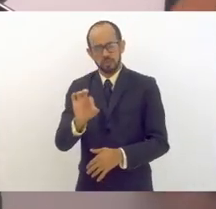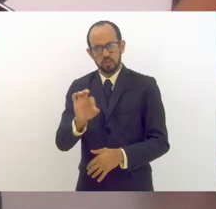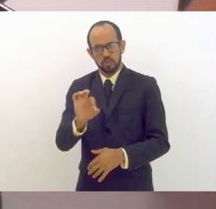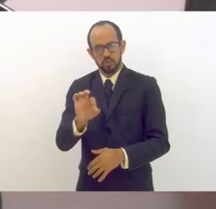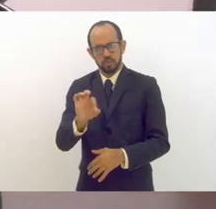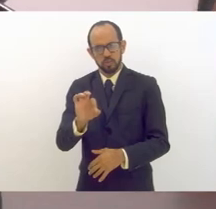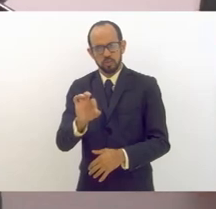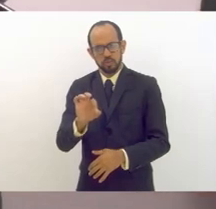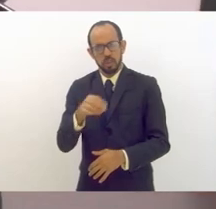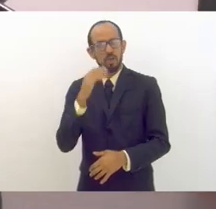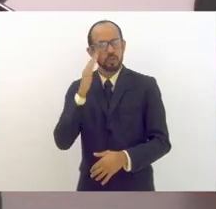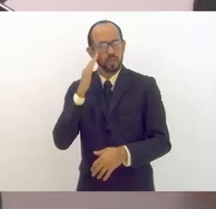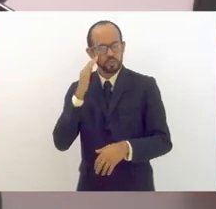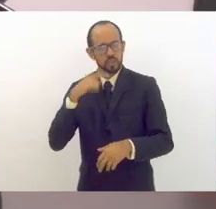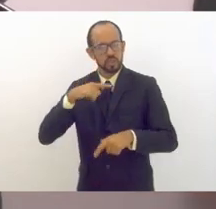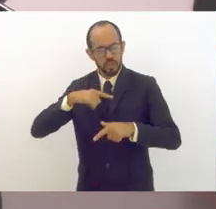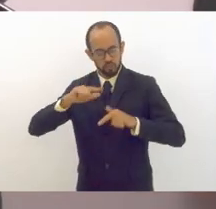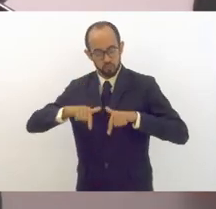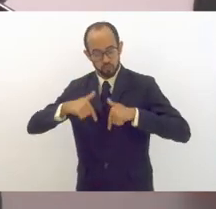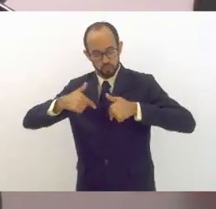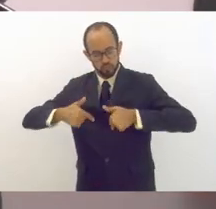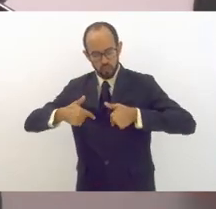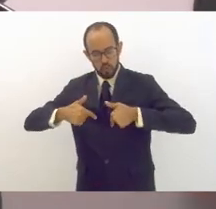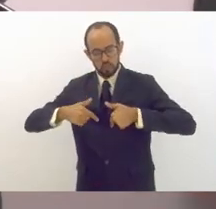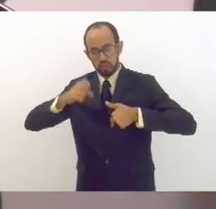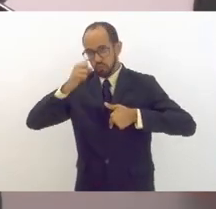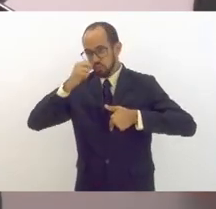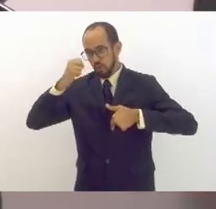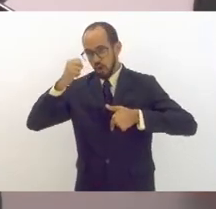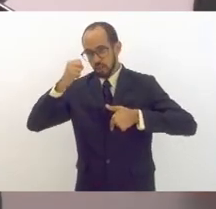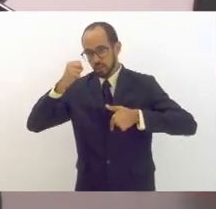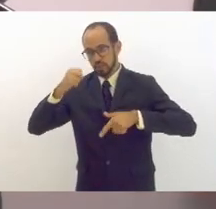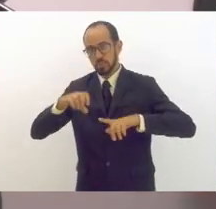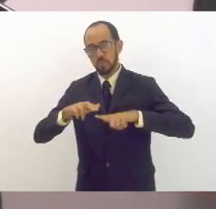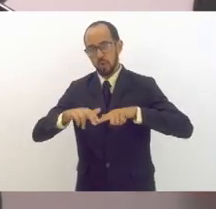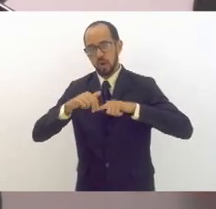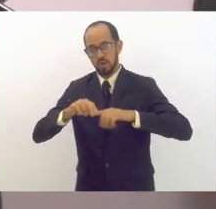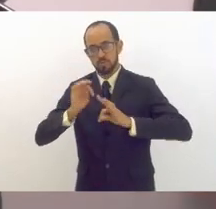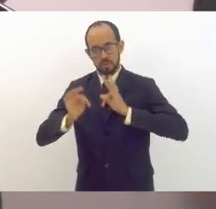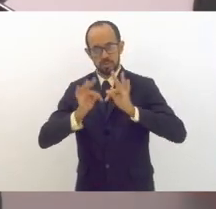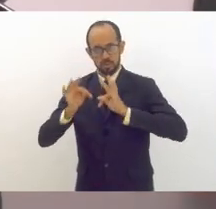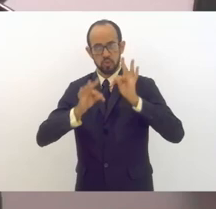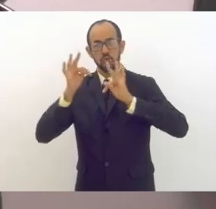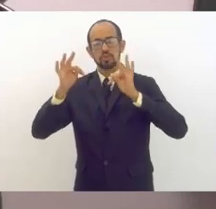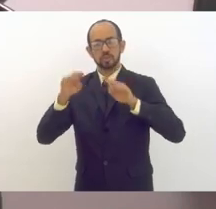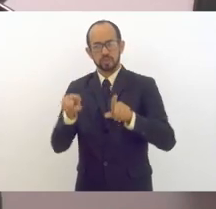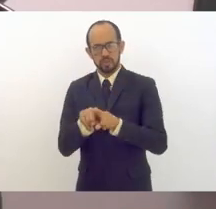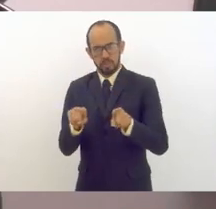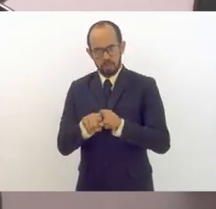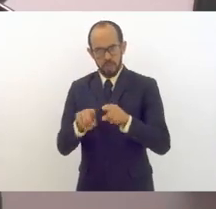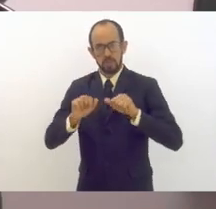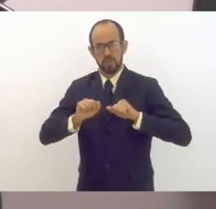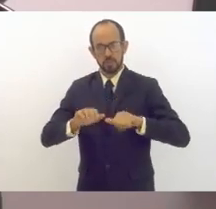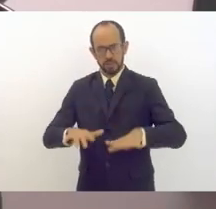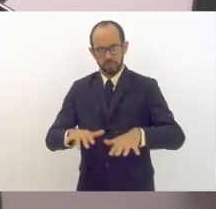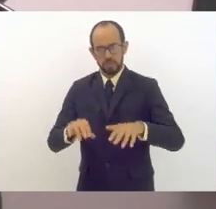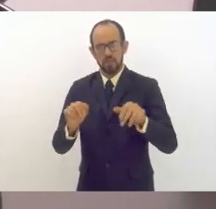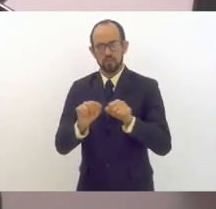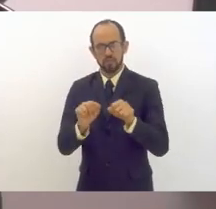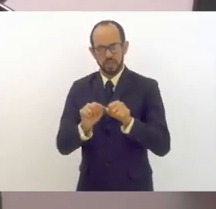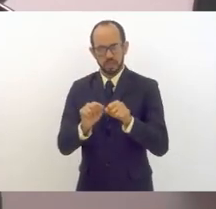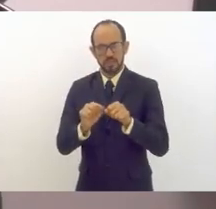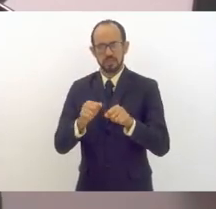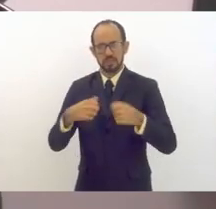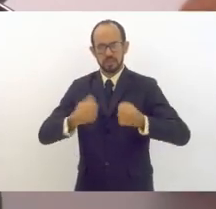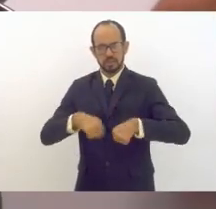que houve um esforço muito grande e muito bem-vindo, até por conta da tecnologia e do que a pandemia nos, nos trouxe, né, e da